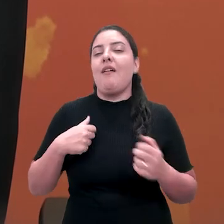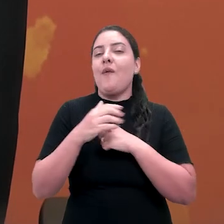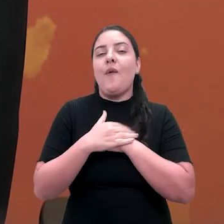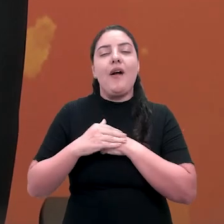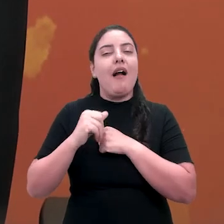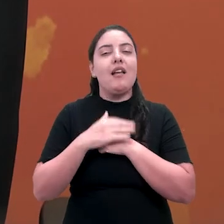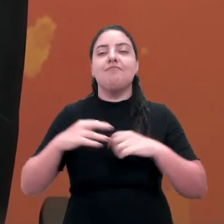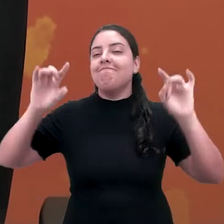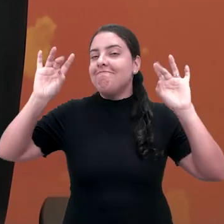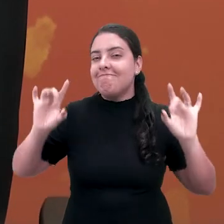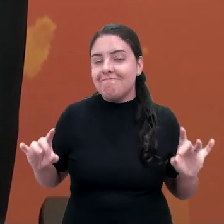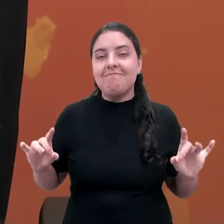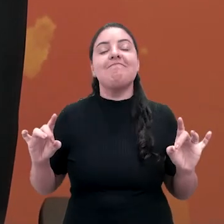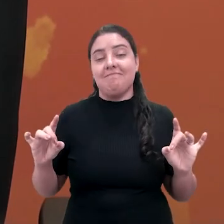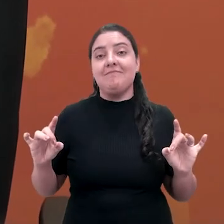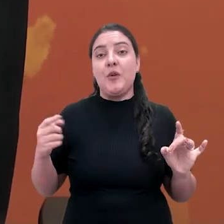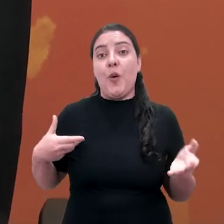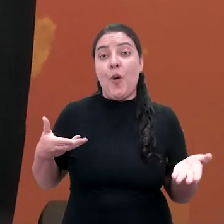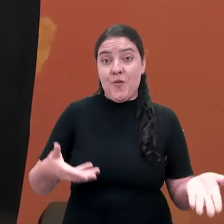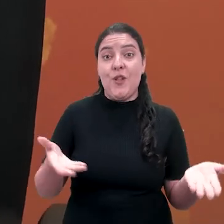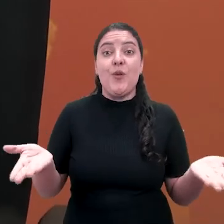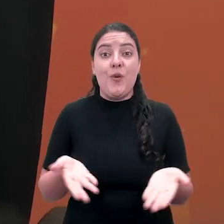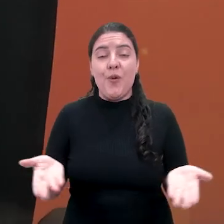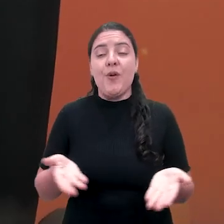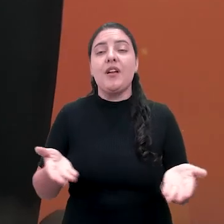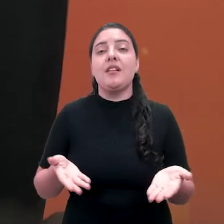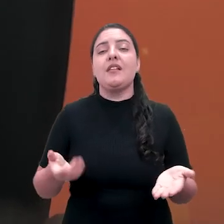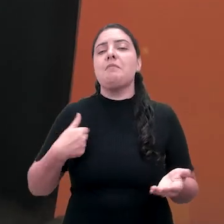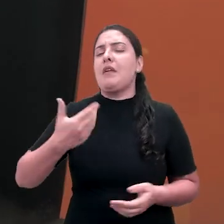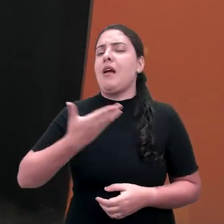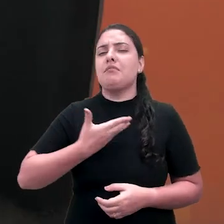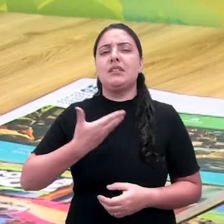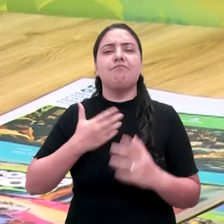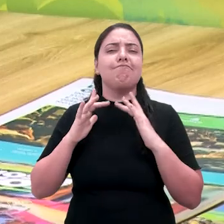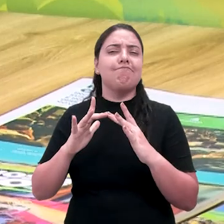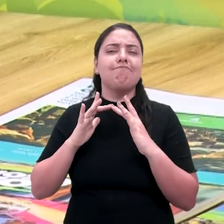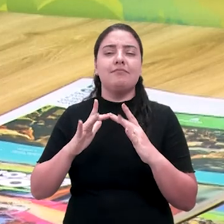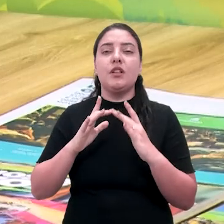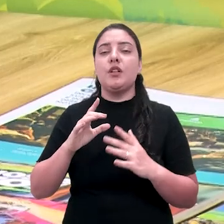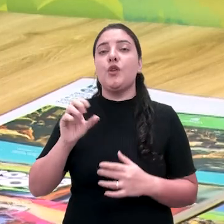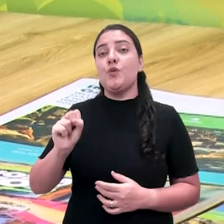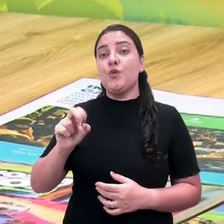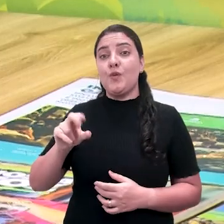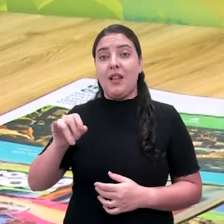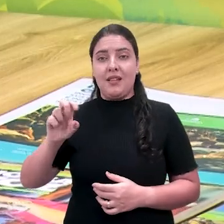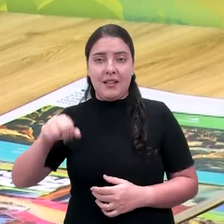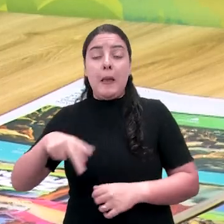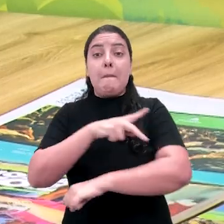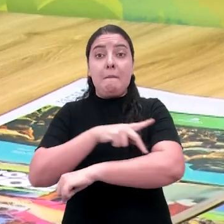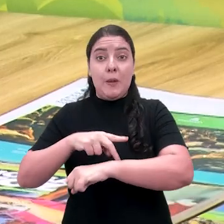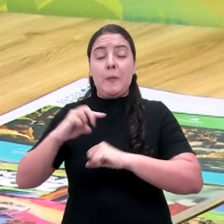carinho enorme. A nossa convidada de hoje é já minha amiga Sui Ellen, que é